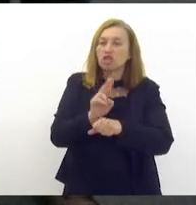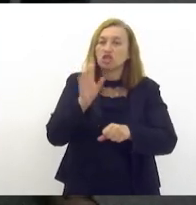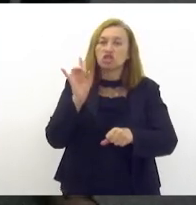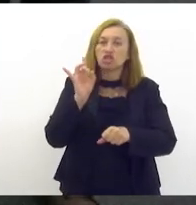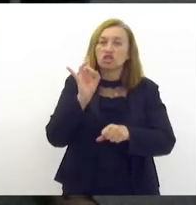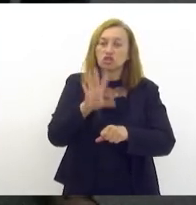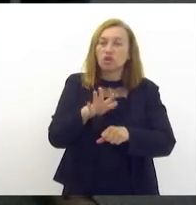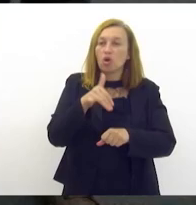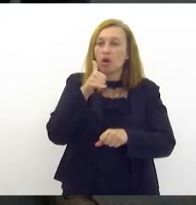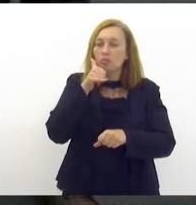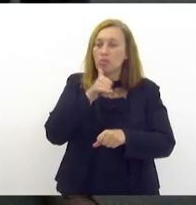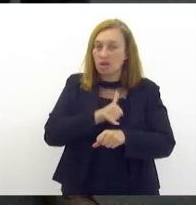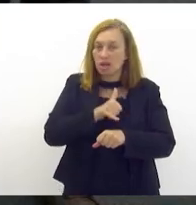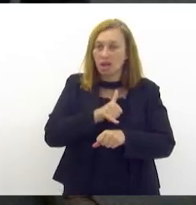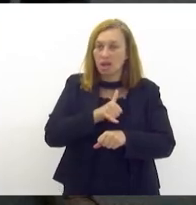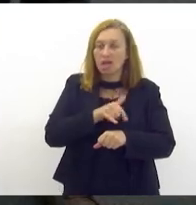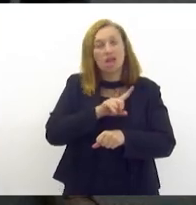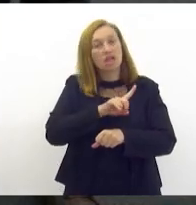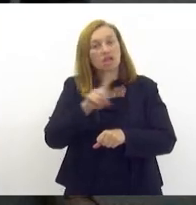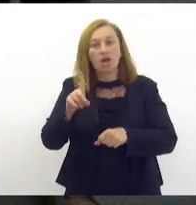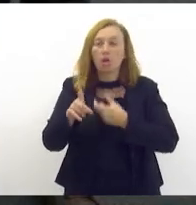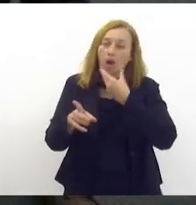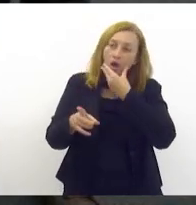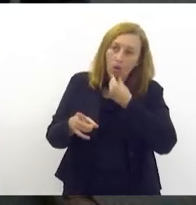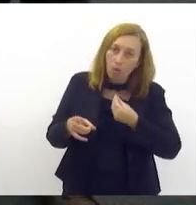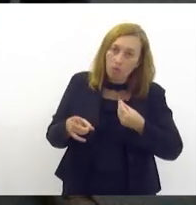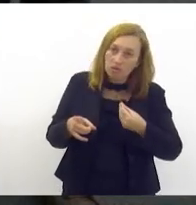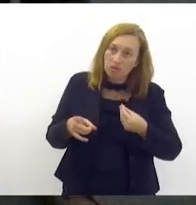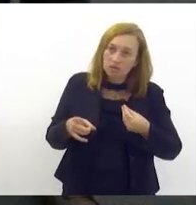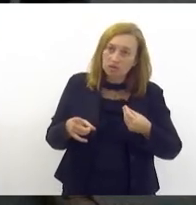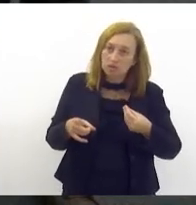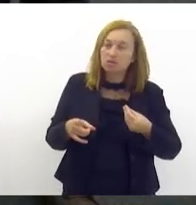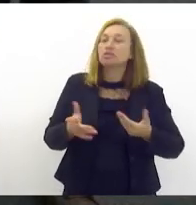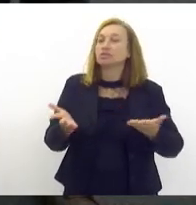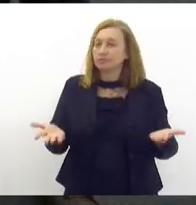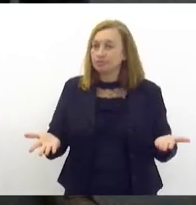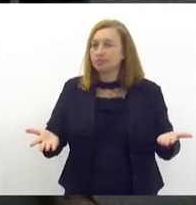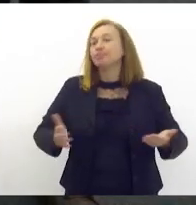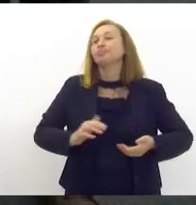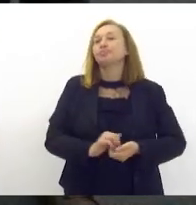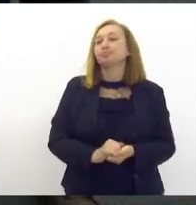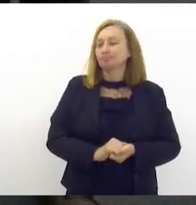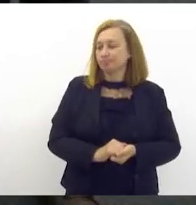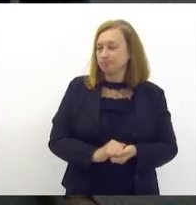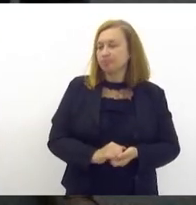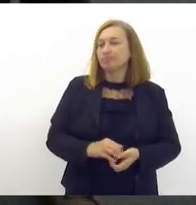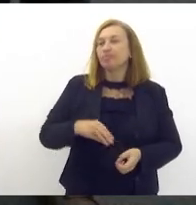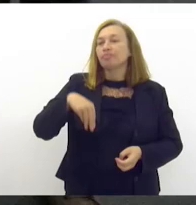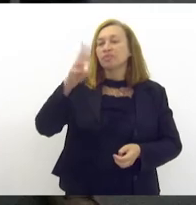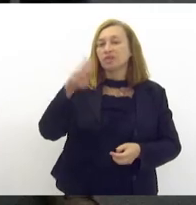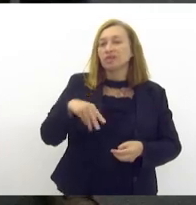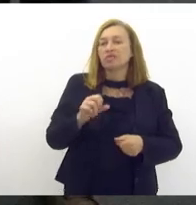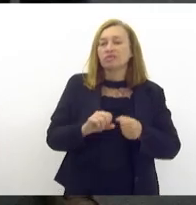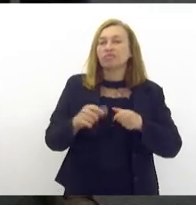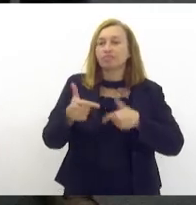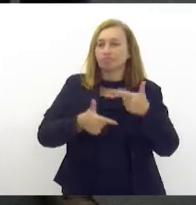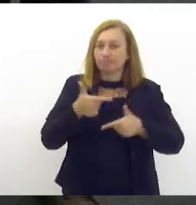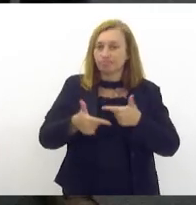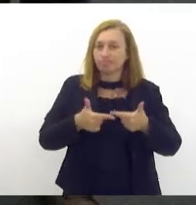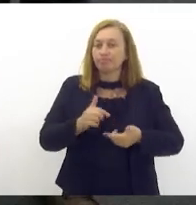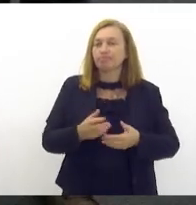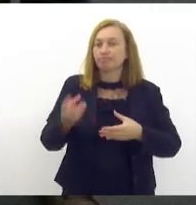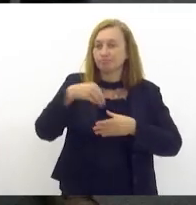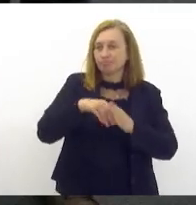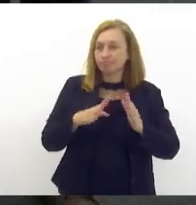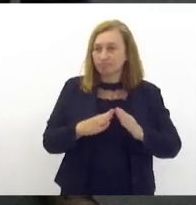de trabalho doméstico, independente da questão sexual de quem faz o trabalho doméstico.